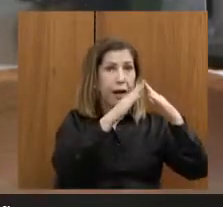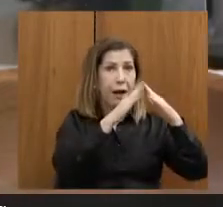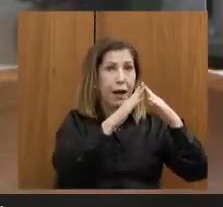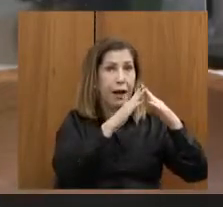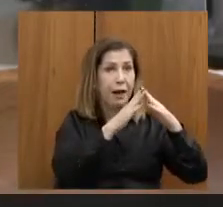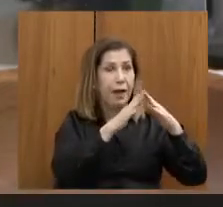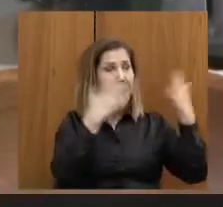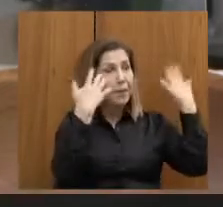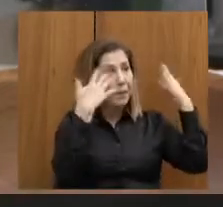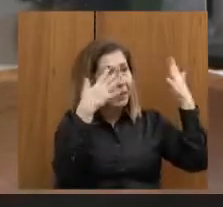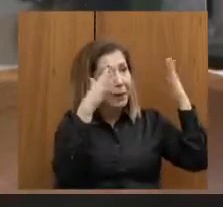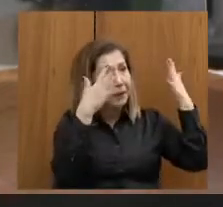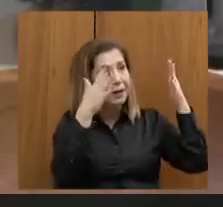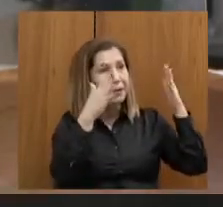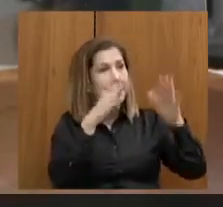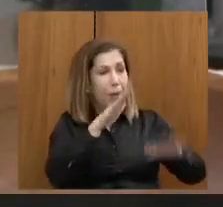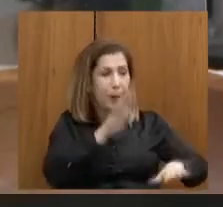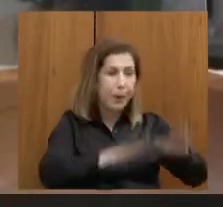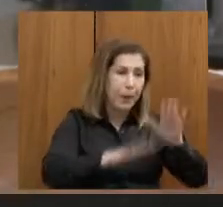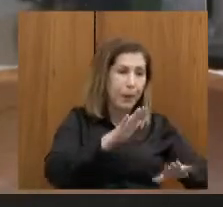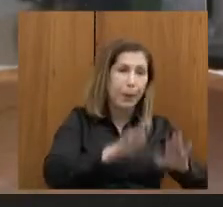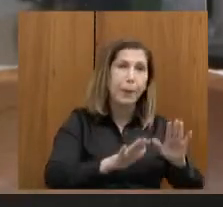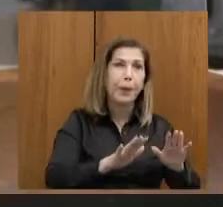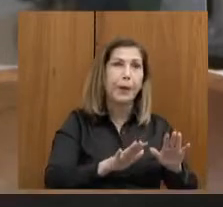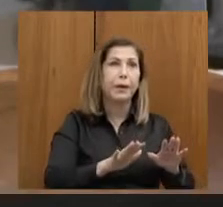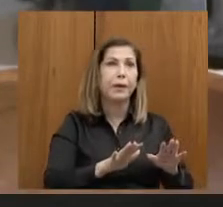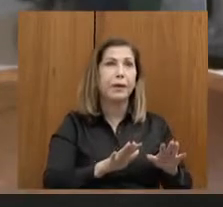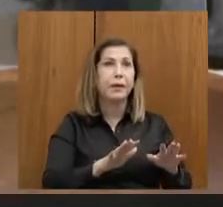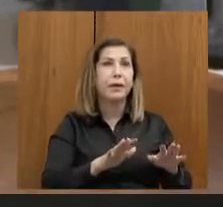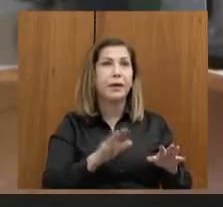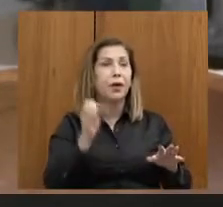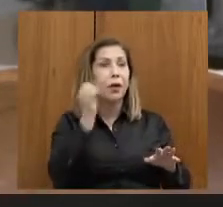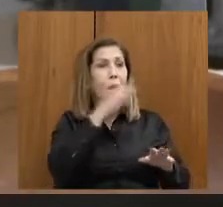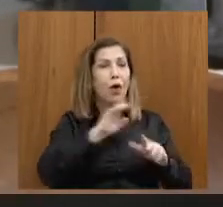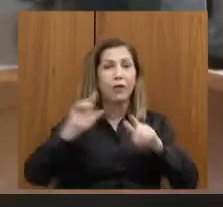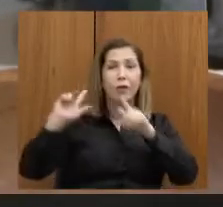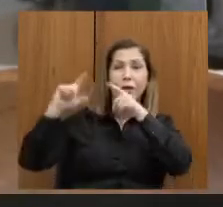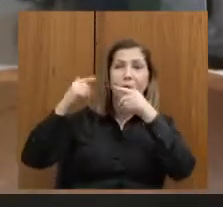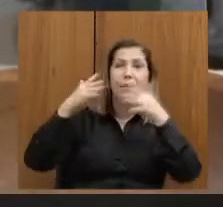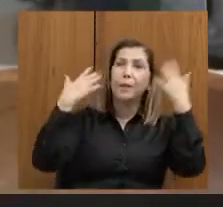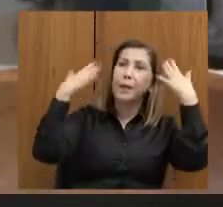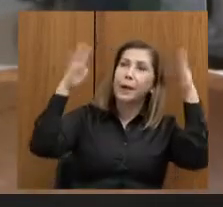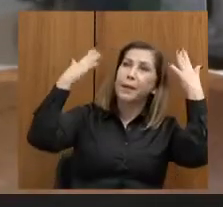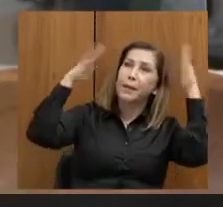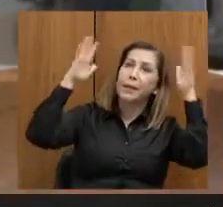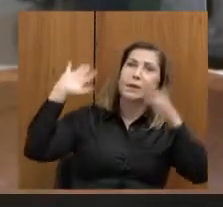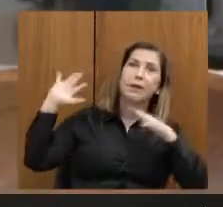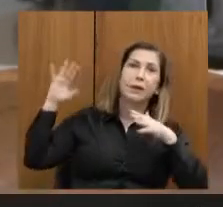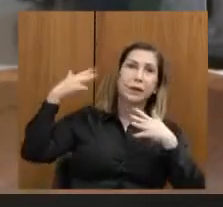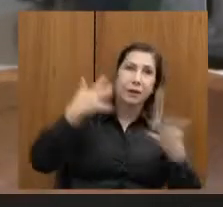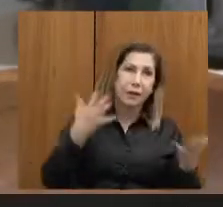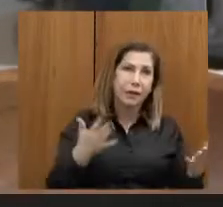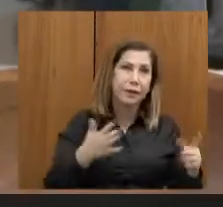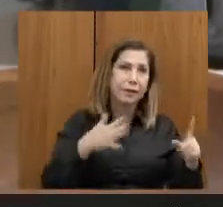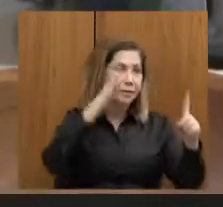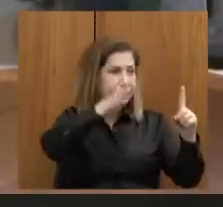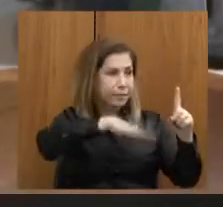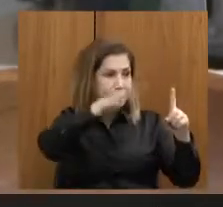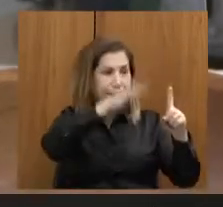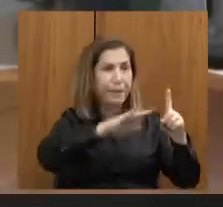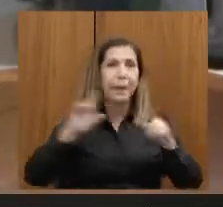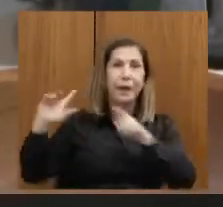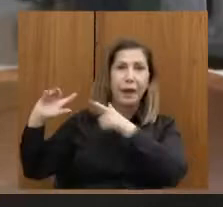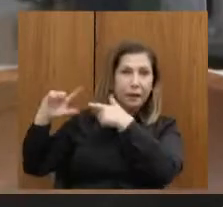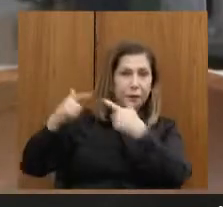lá saudar bater pano tocar tambor e louvar os nossos ancestrais o dono tenta querer